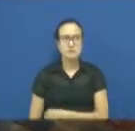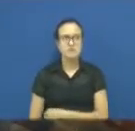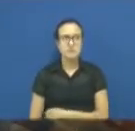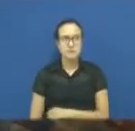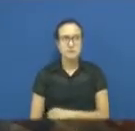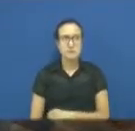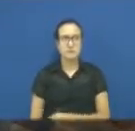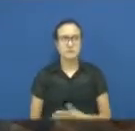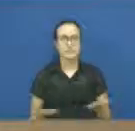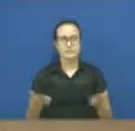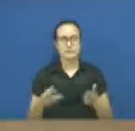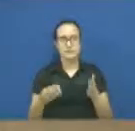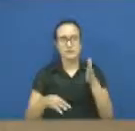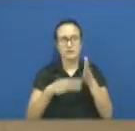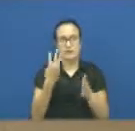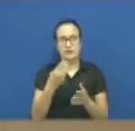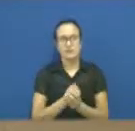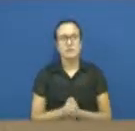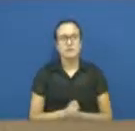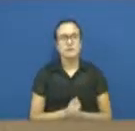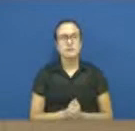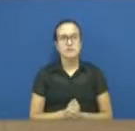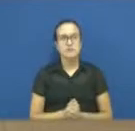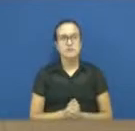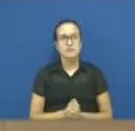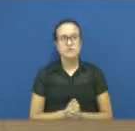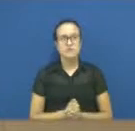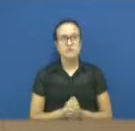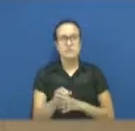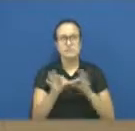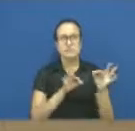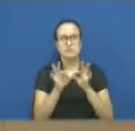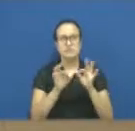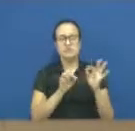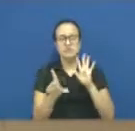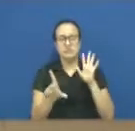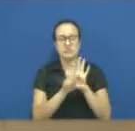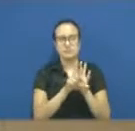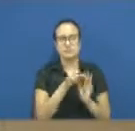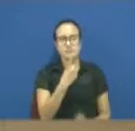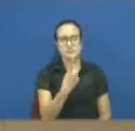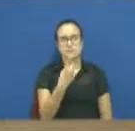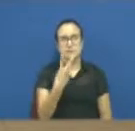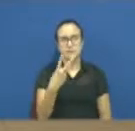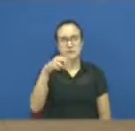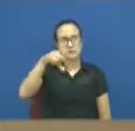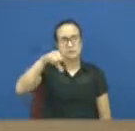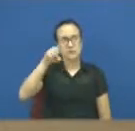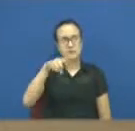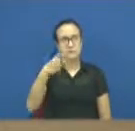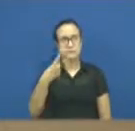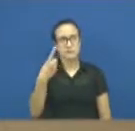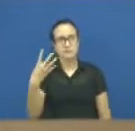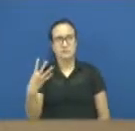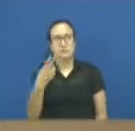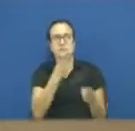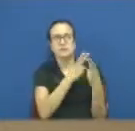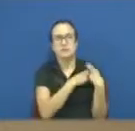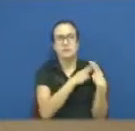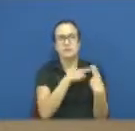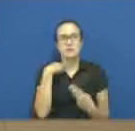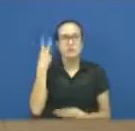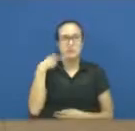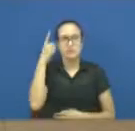Votaremos agora o item terceiro da pauta. Projeto de lei 129 de 2014, de autoria do nobre vereador